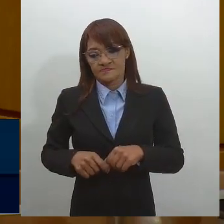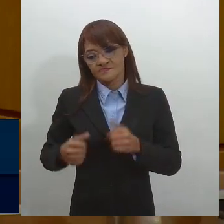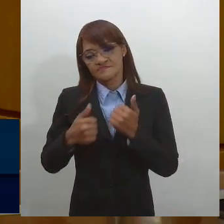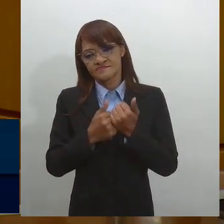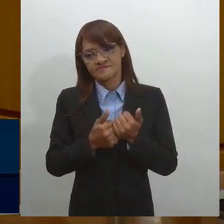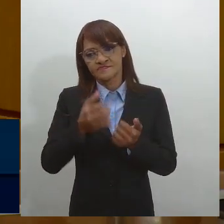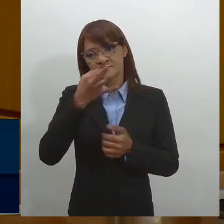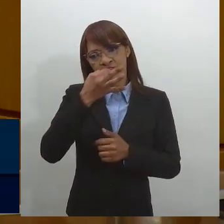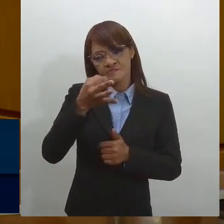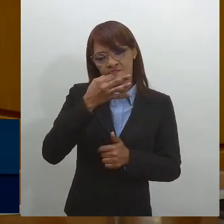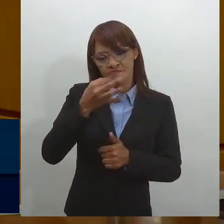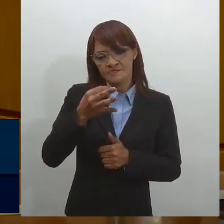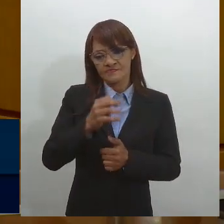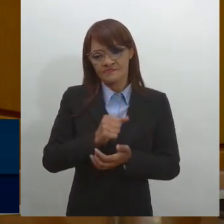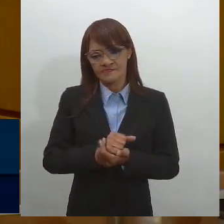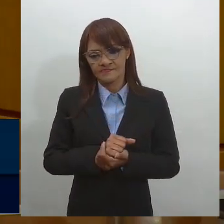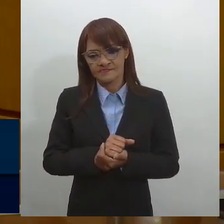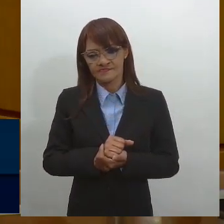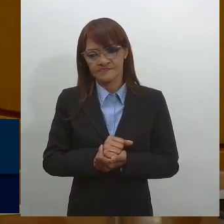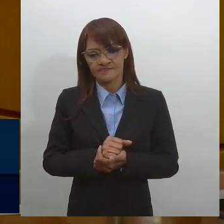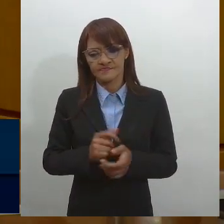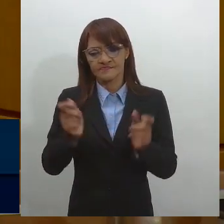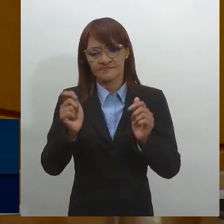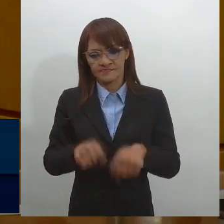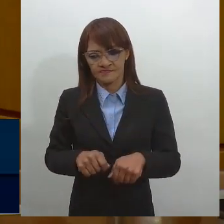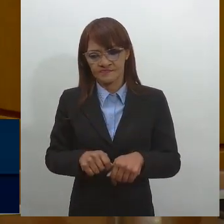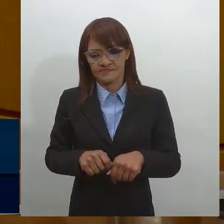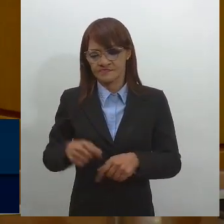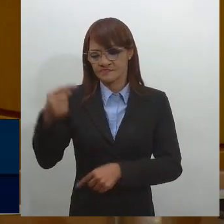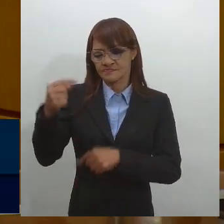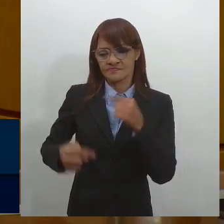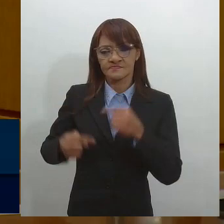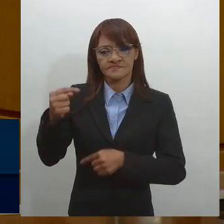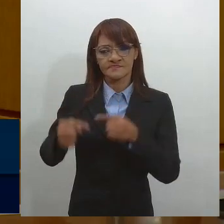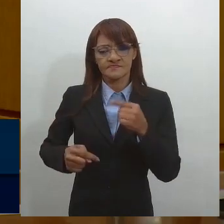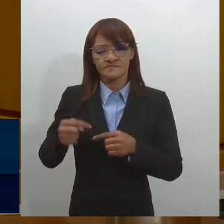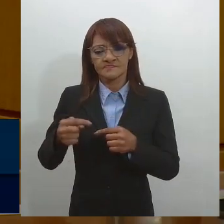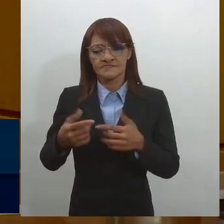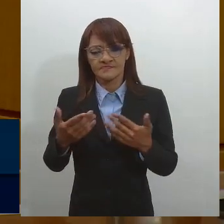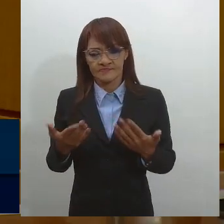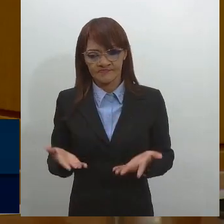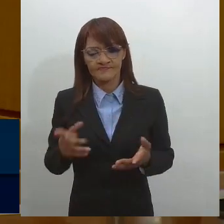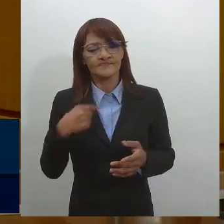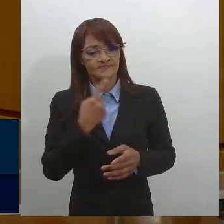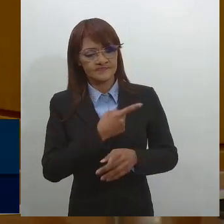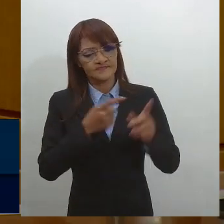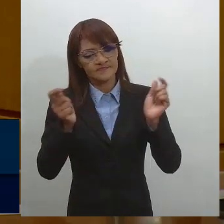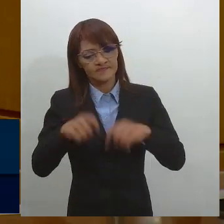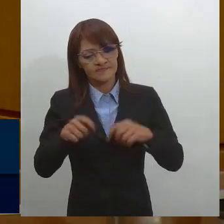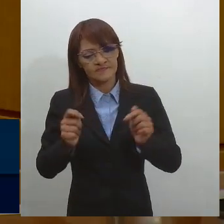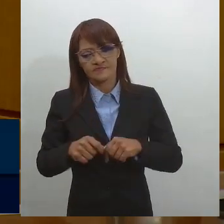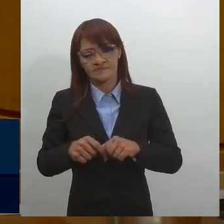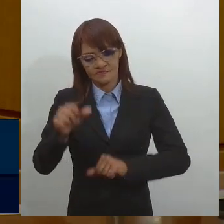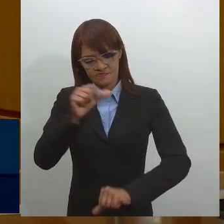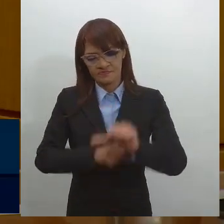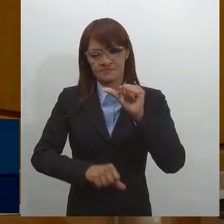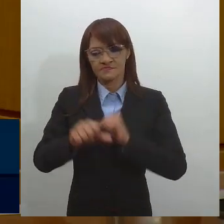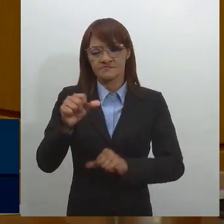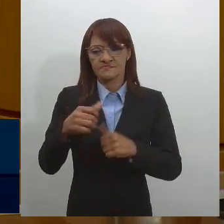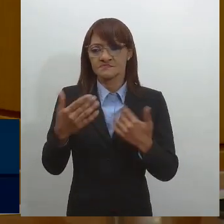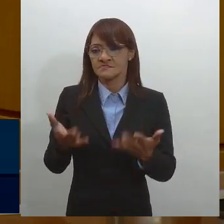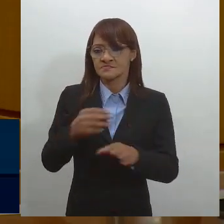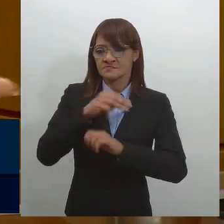que a partir desses debates, né, dessas plenárias, a gente possa transformar, seja emenda, indicação, para que